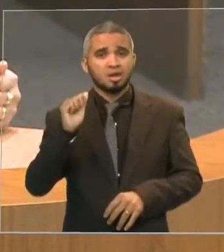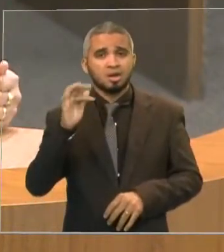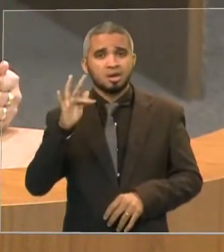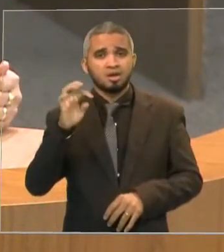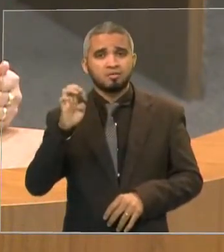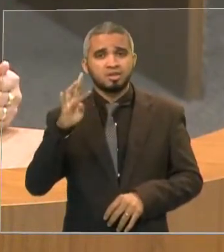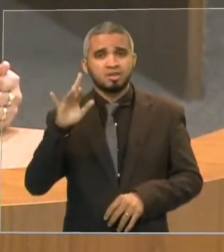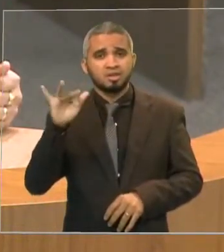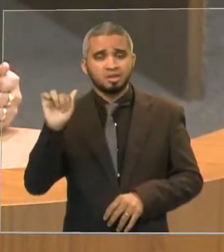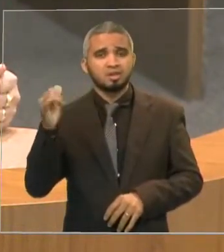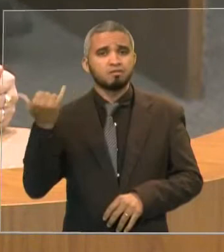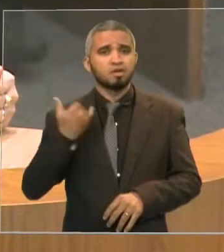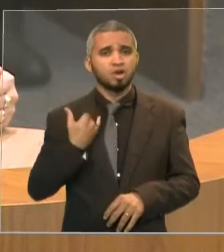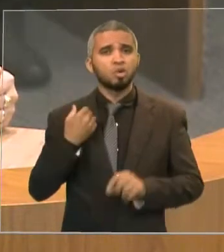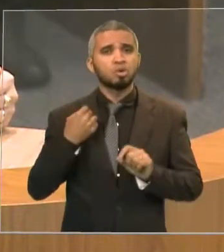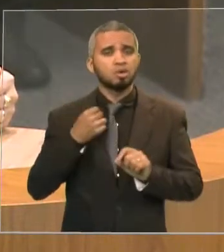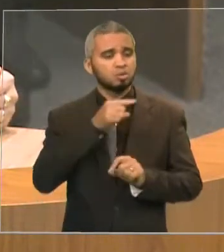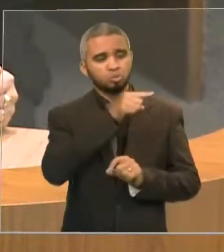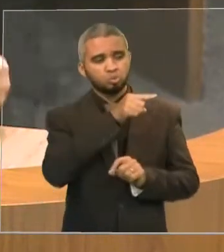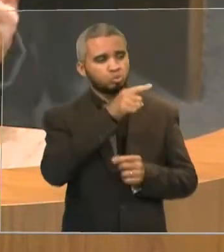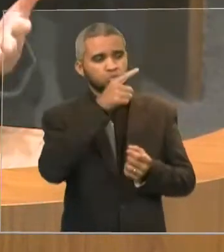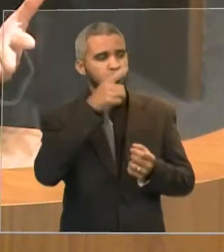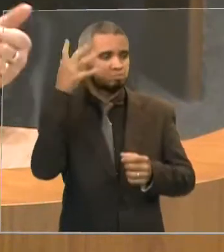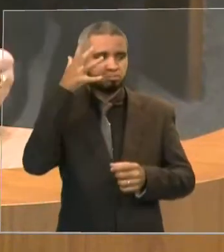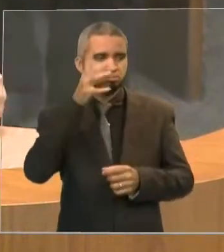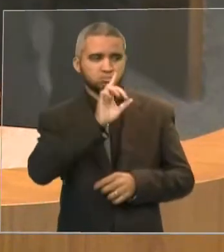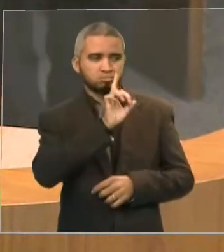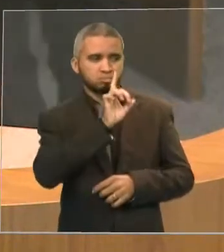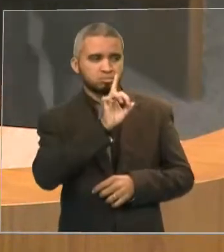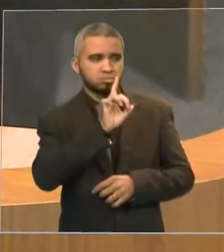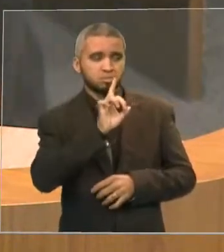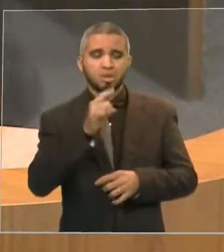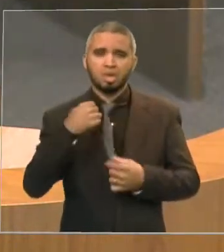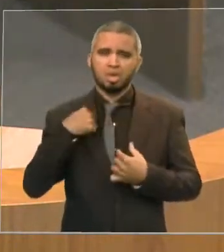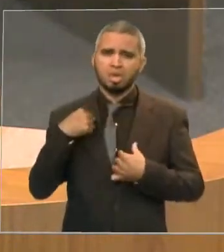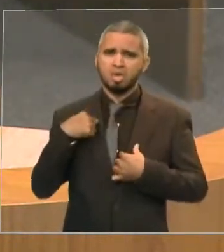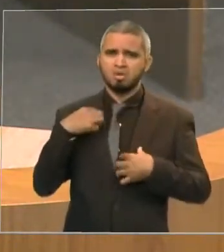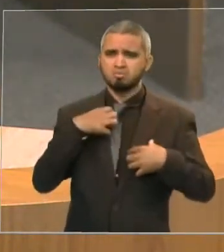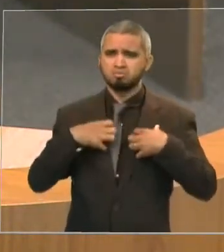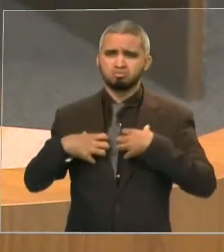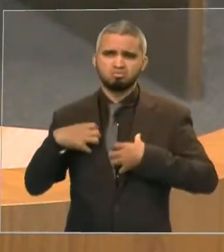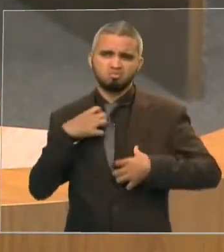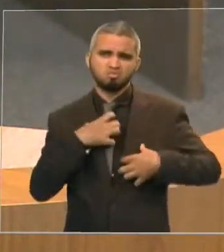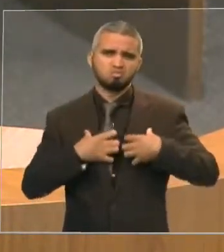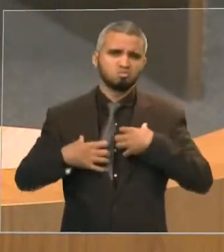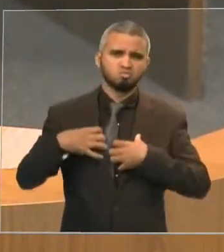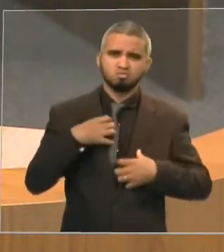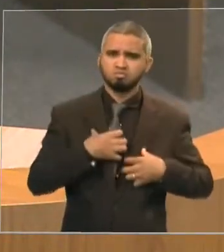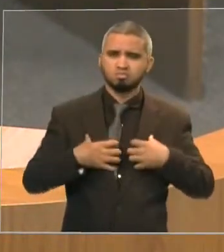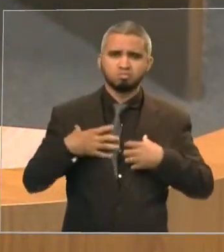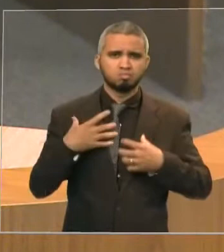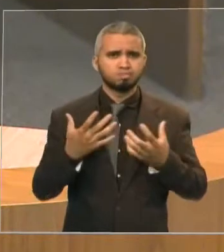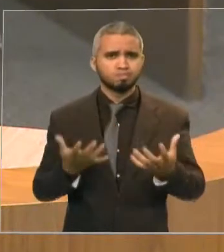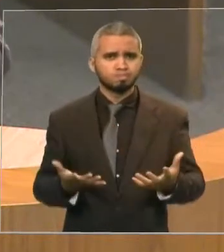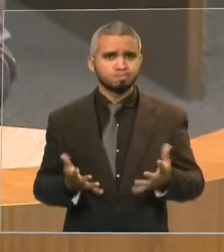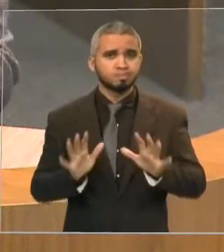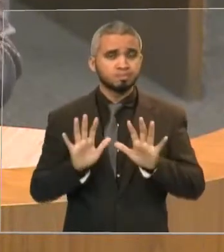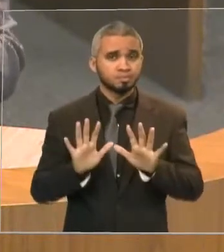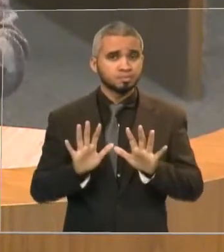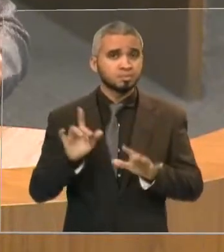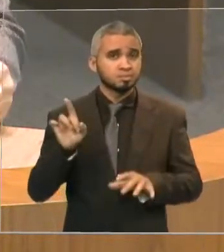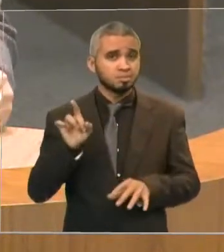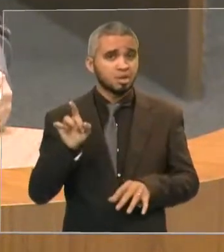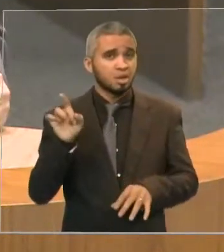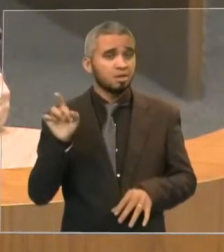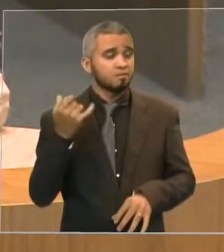em Coroatá. E eu, claro, fiquei muito chateada. E o Cafeteira disse: mas